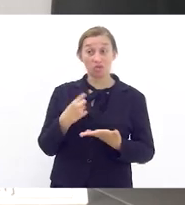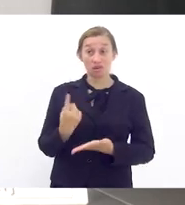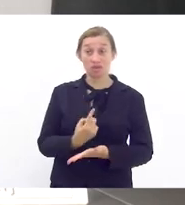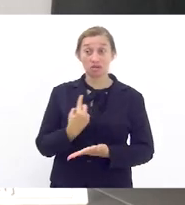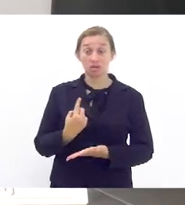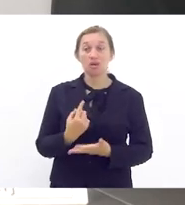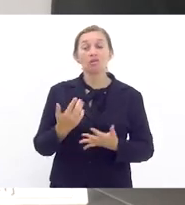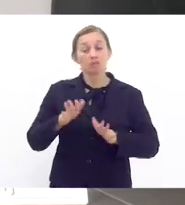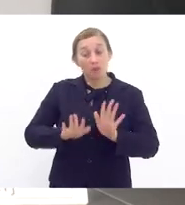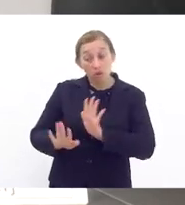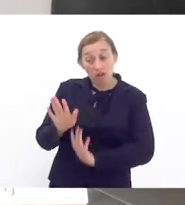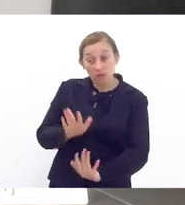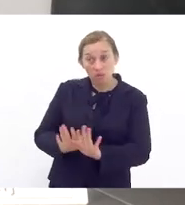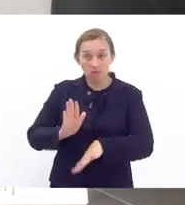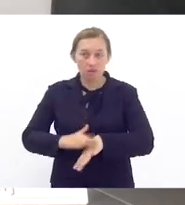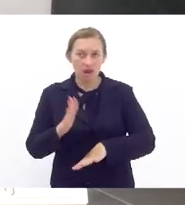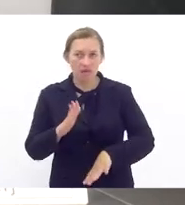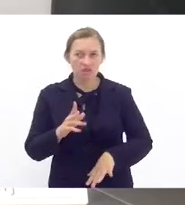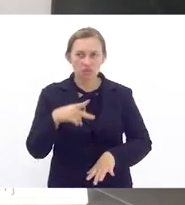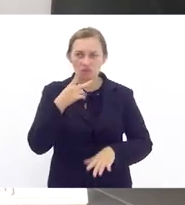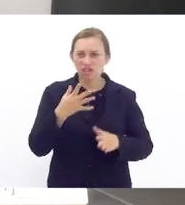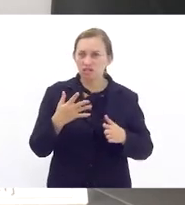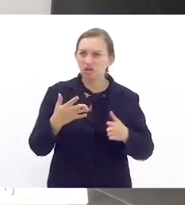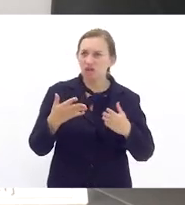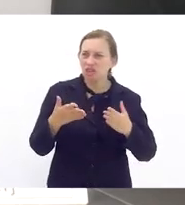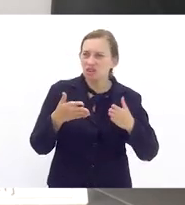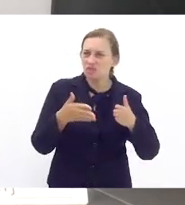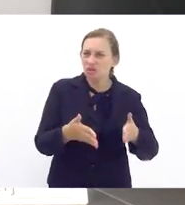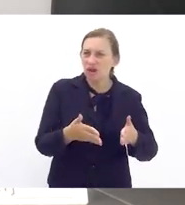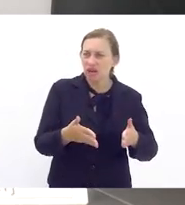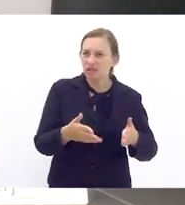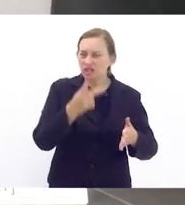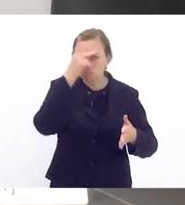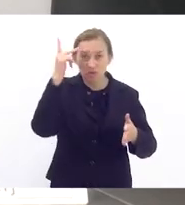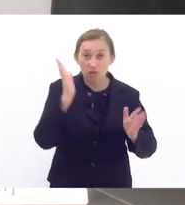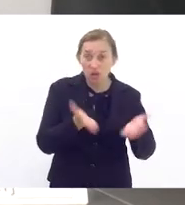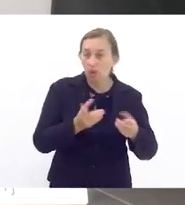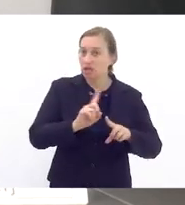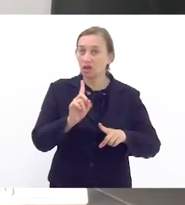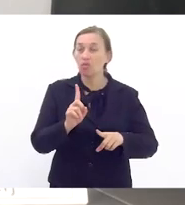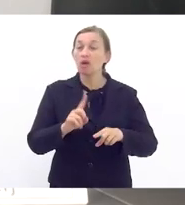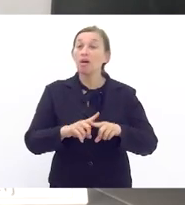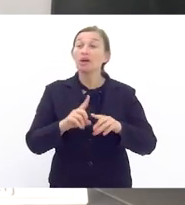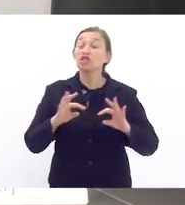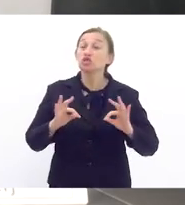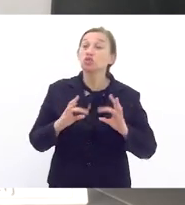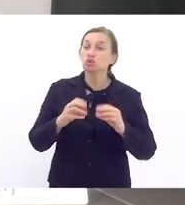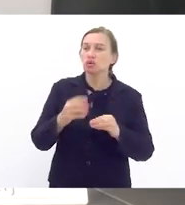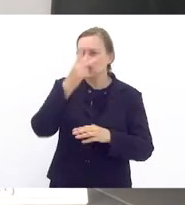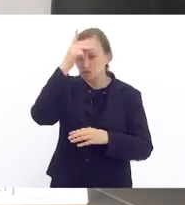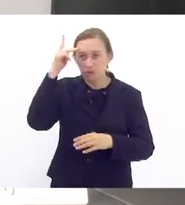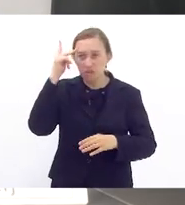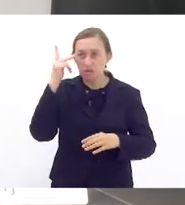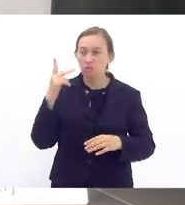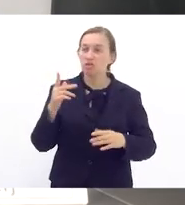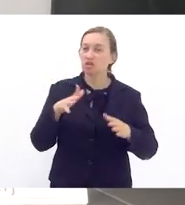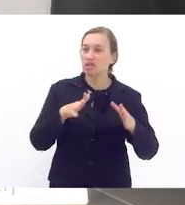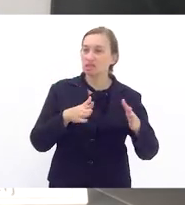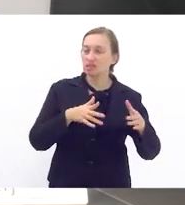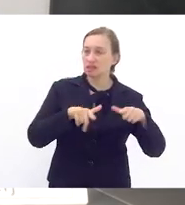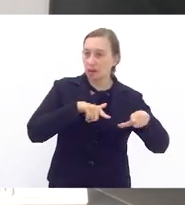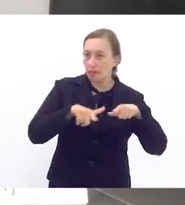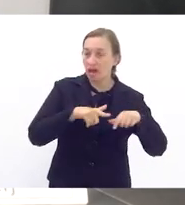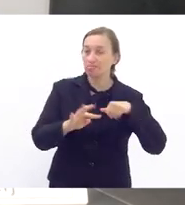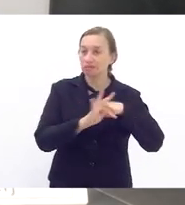ser mais cuidadoso. Não estou falando especificamente dessa, nem sei as pessoas que estão agora, mas todas as pessoas desses cargos técnicos têm que ter